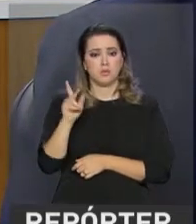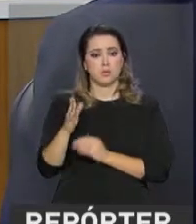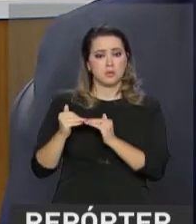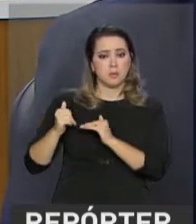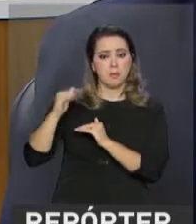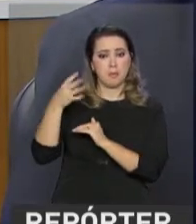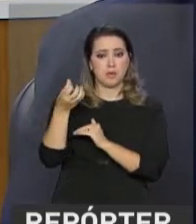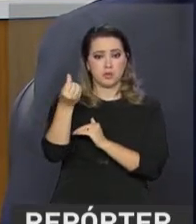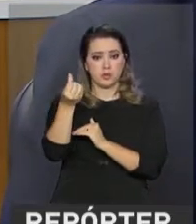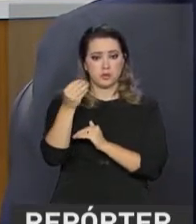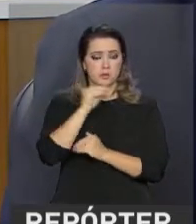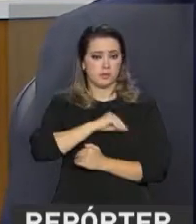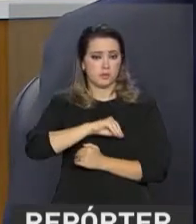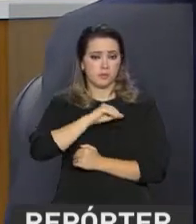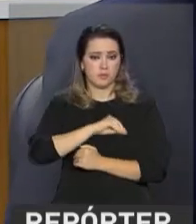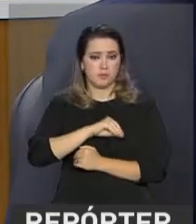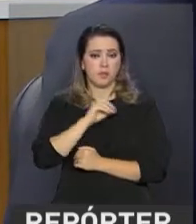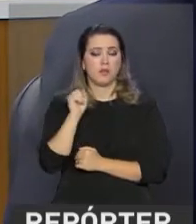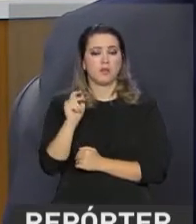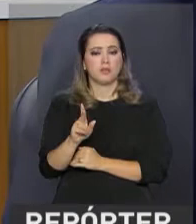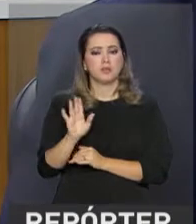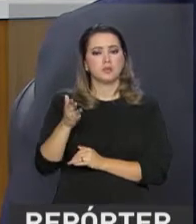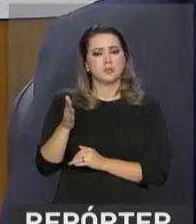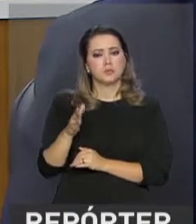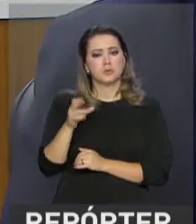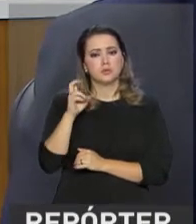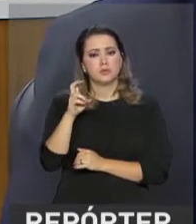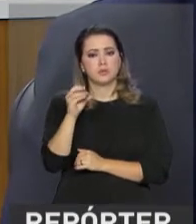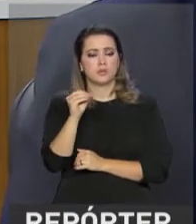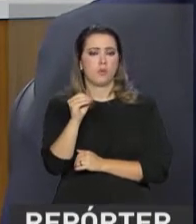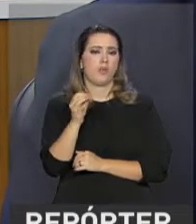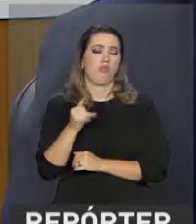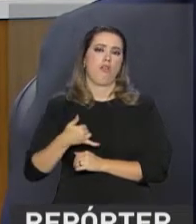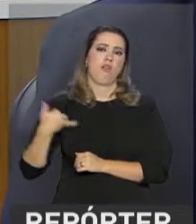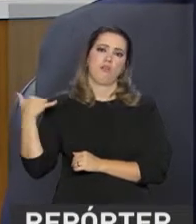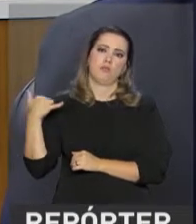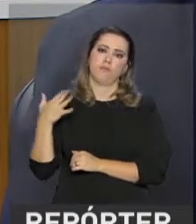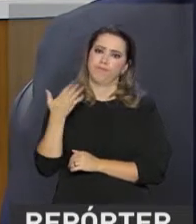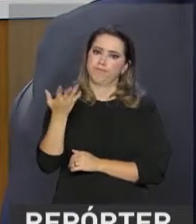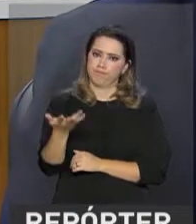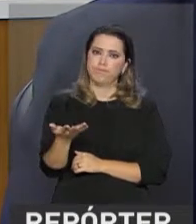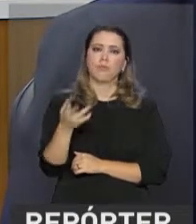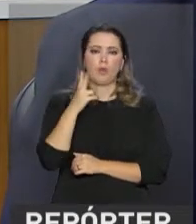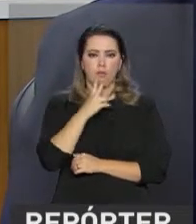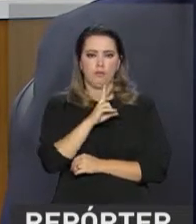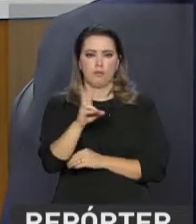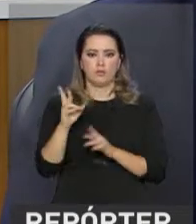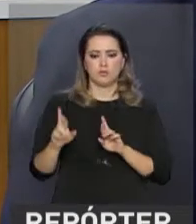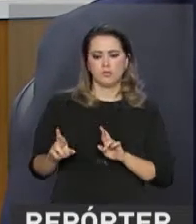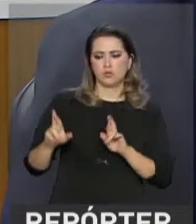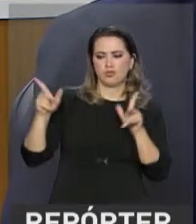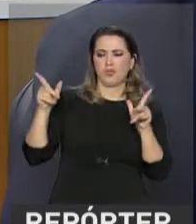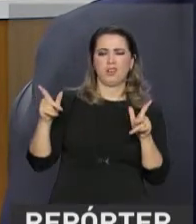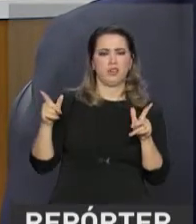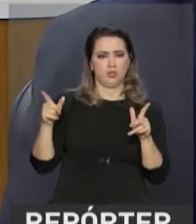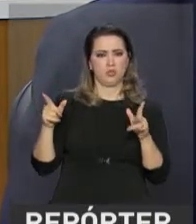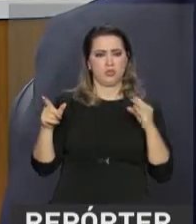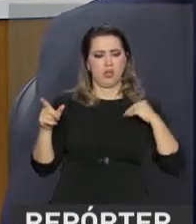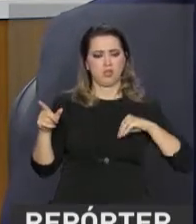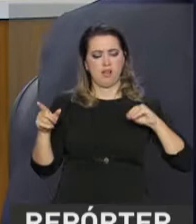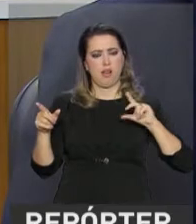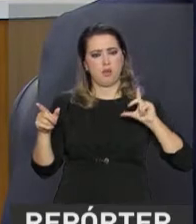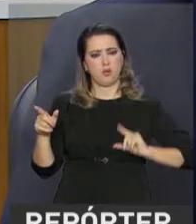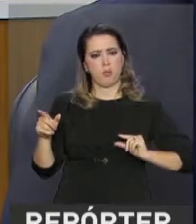mais de seis salários mínimos se aposenta em média com 50 anos de idade você vê que tem uma tremenda injustiça exatamente